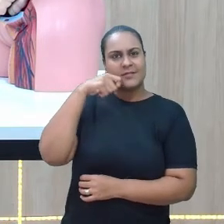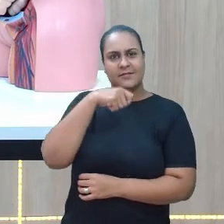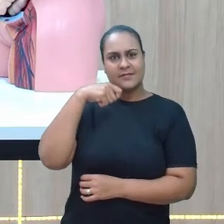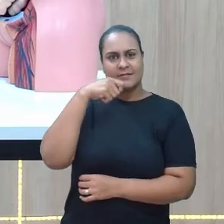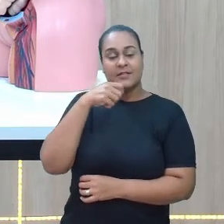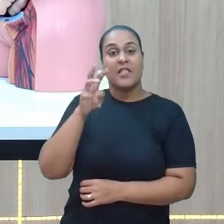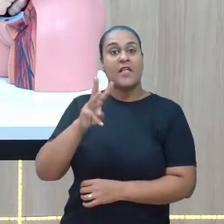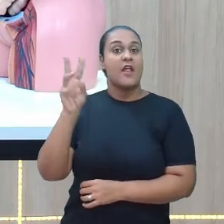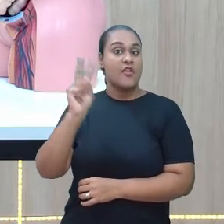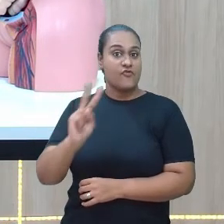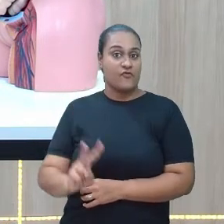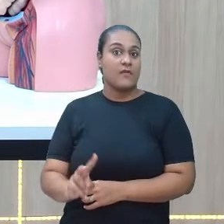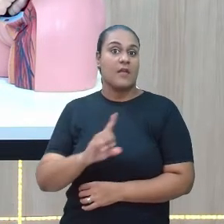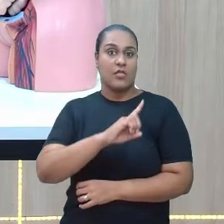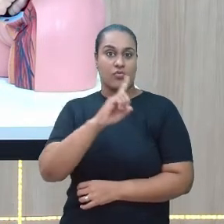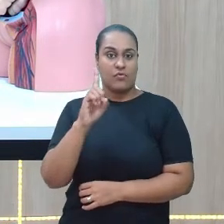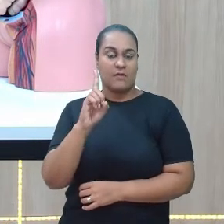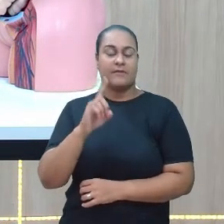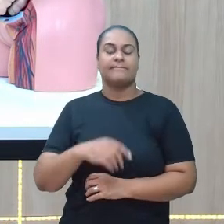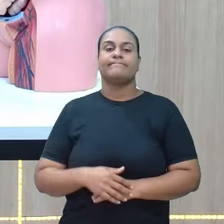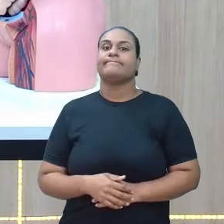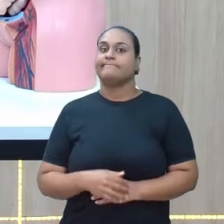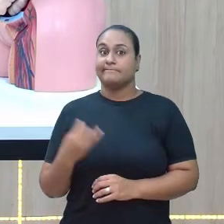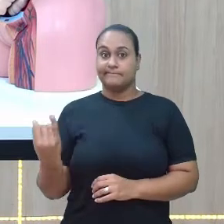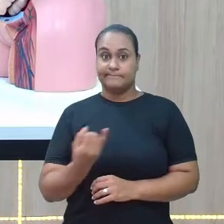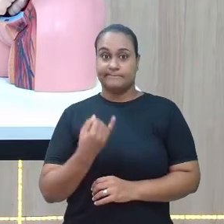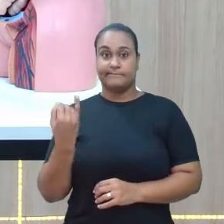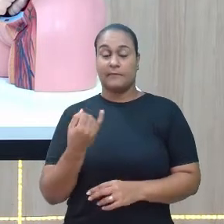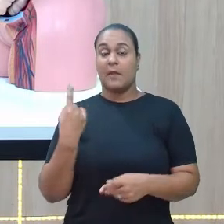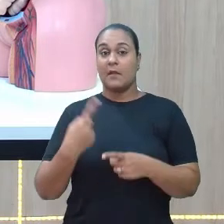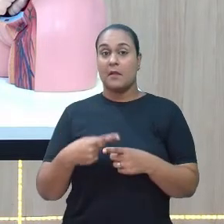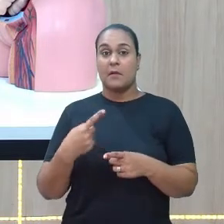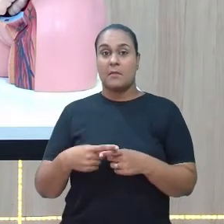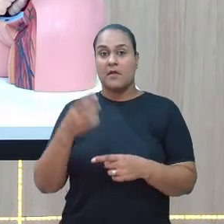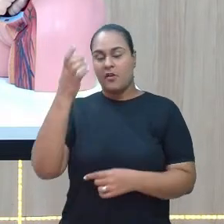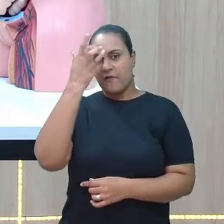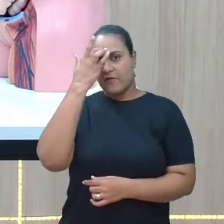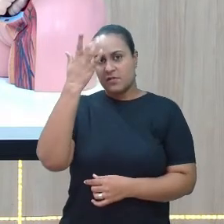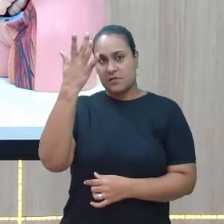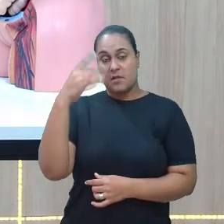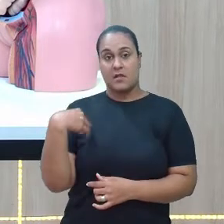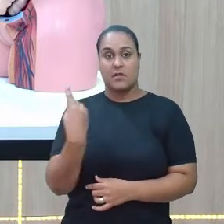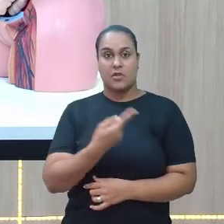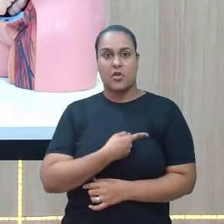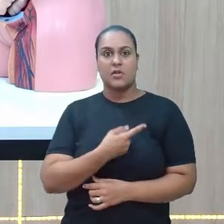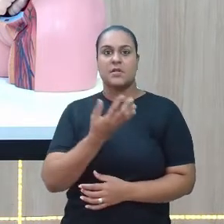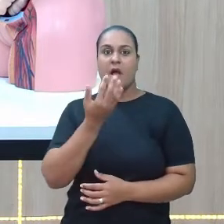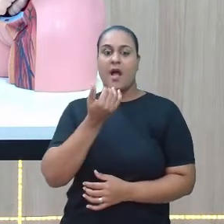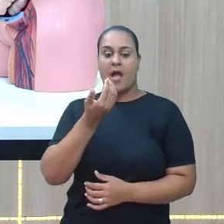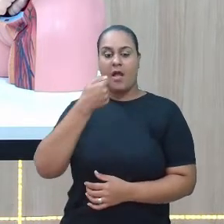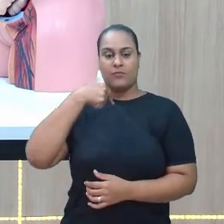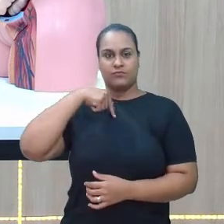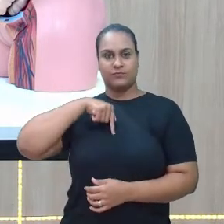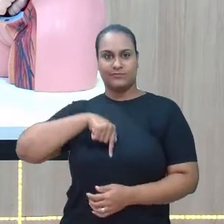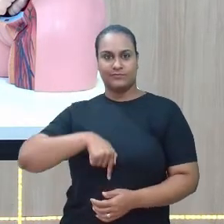mínimo 3 vezes ao dia. Isso é importante porque vai facilitar a nossa digestão.